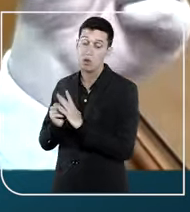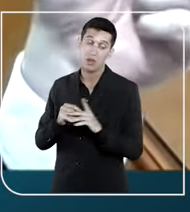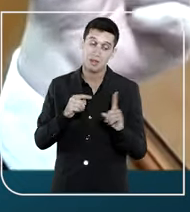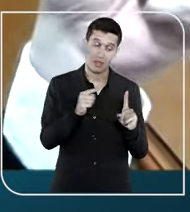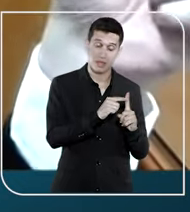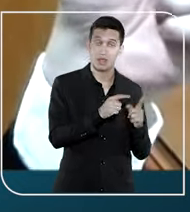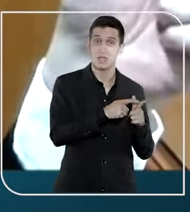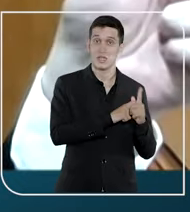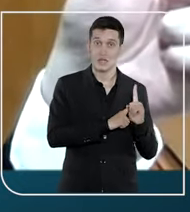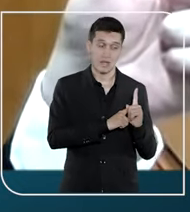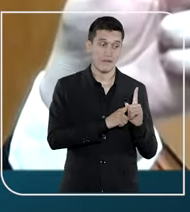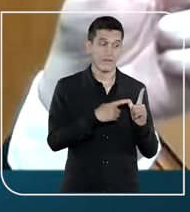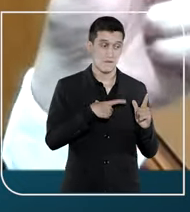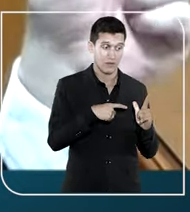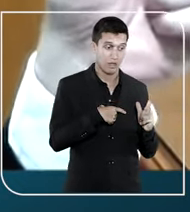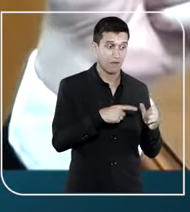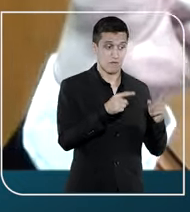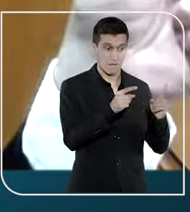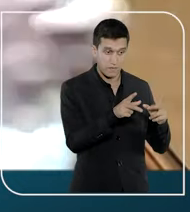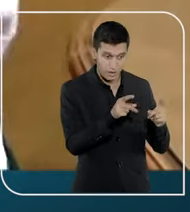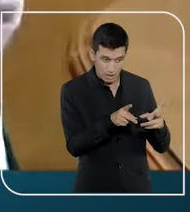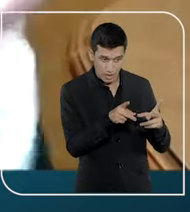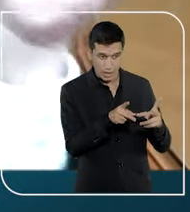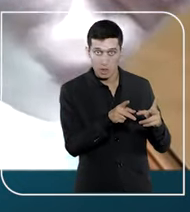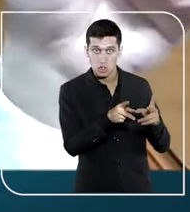parte daquilo que foi alienado